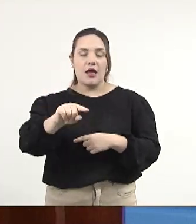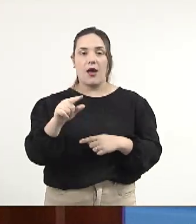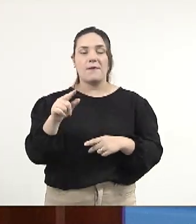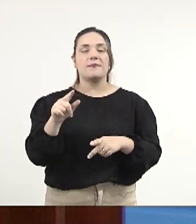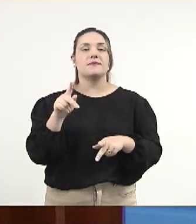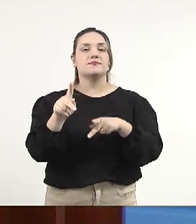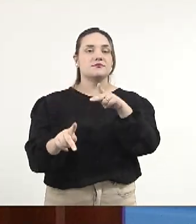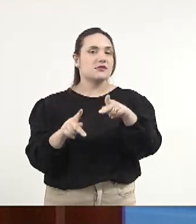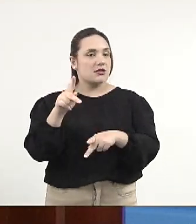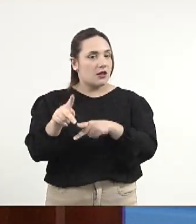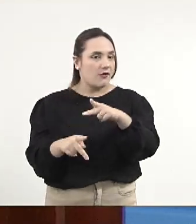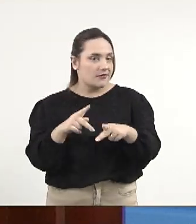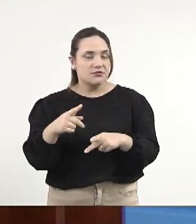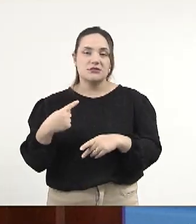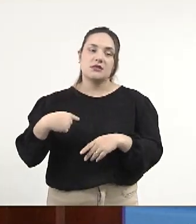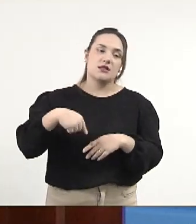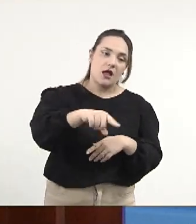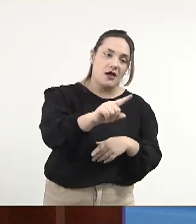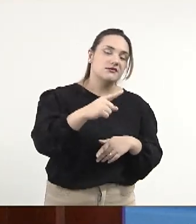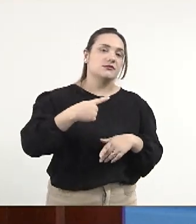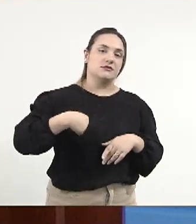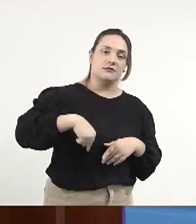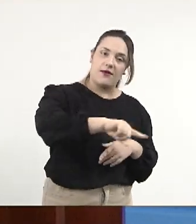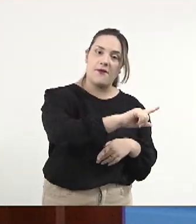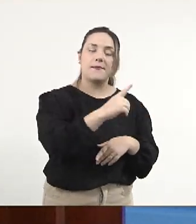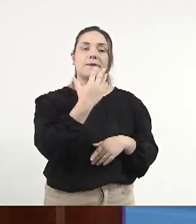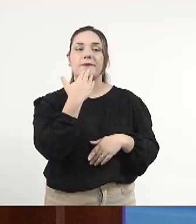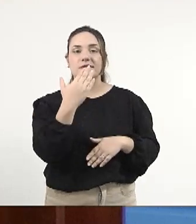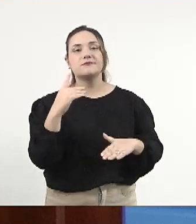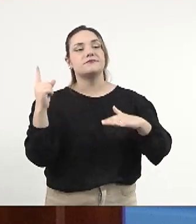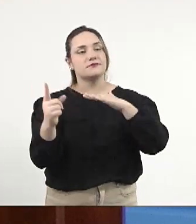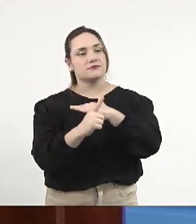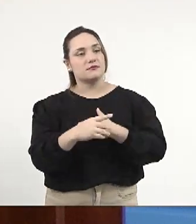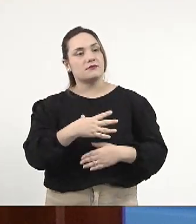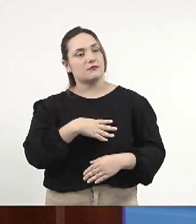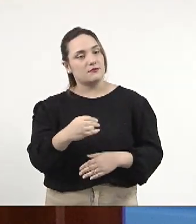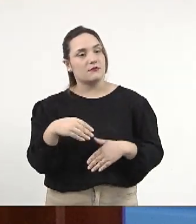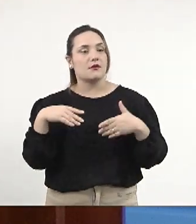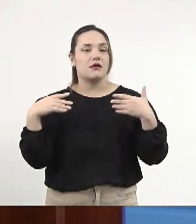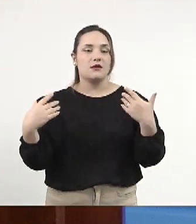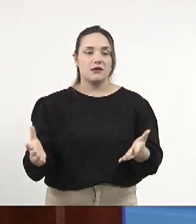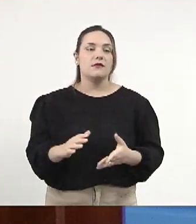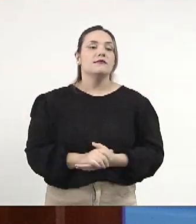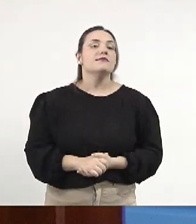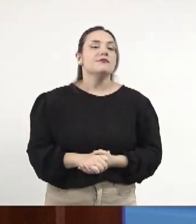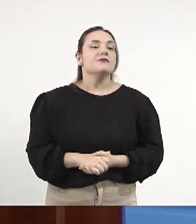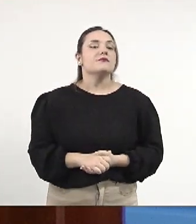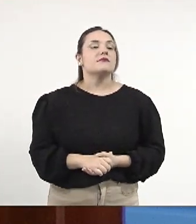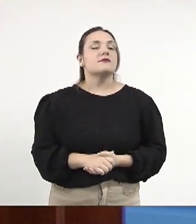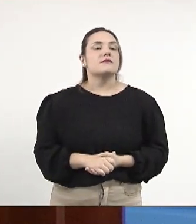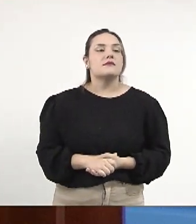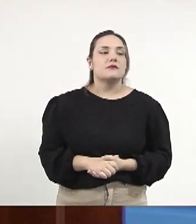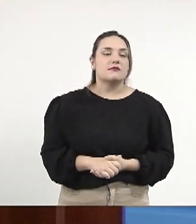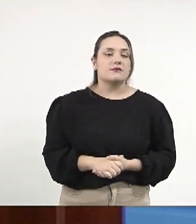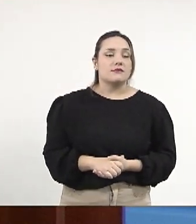Pestalozzi, leva para não sei aonde, para buscar atendimento para o seu filho. Então, eu